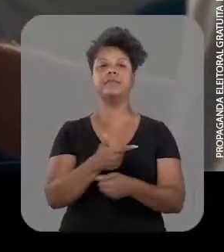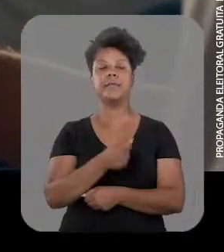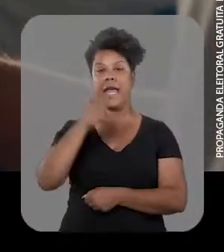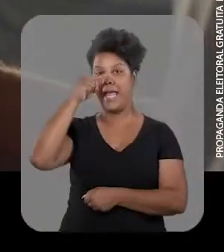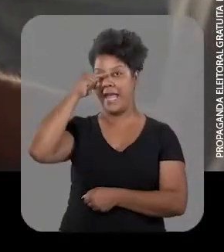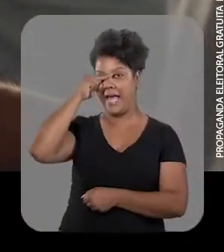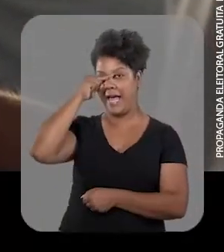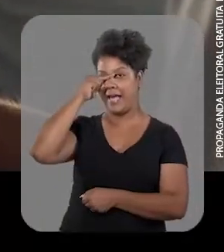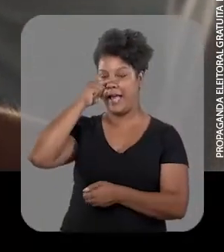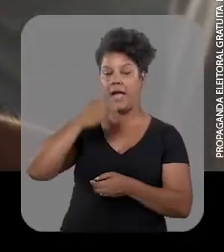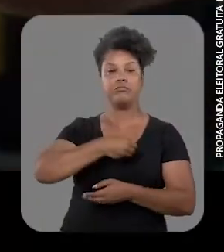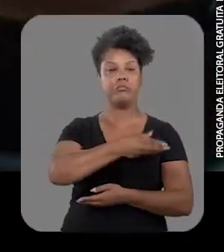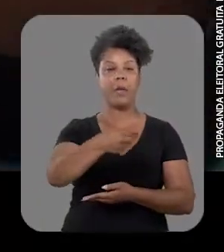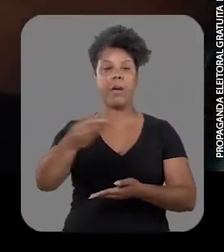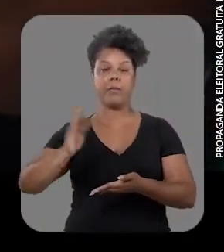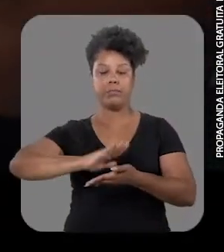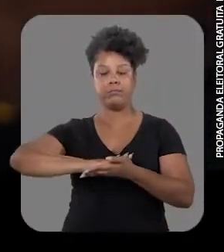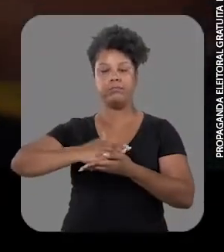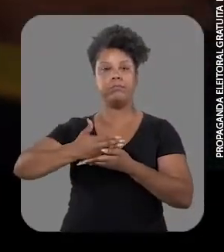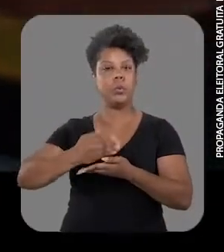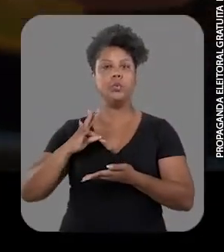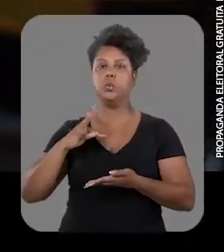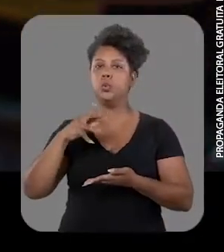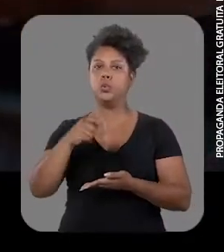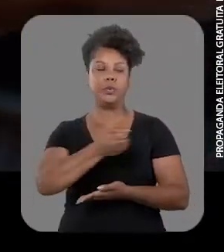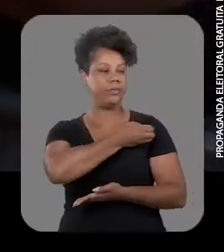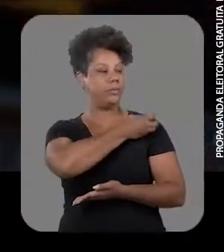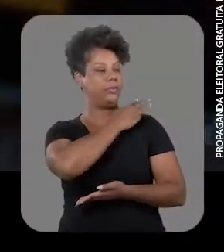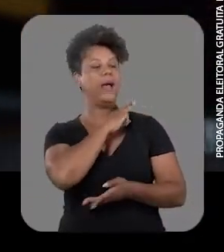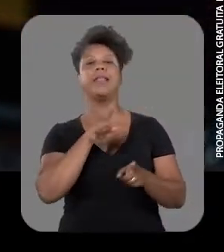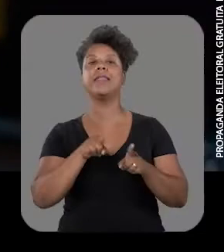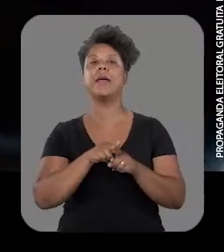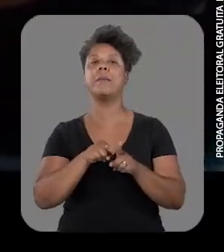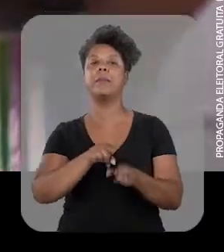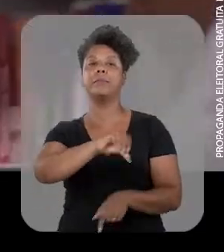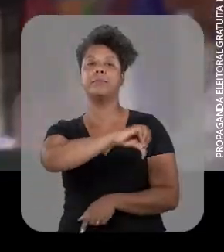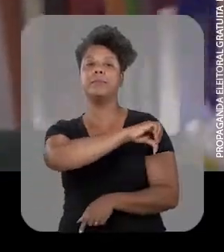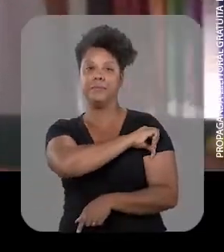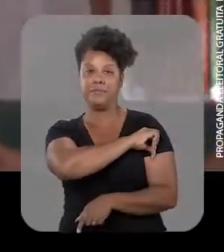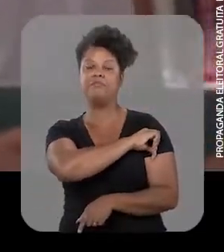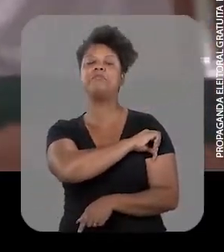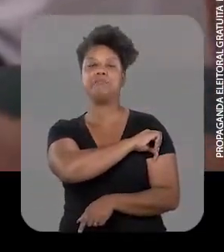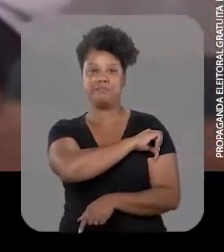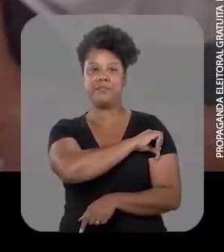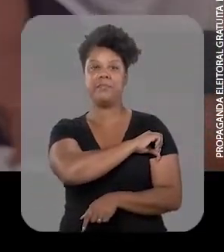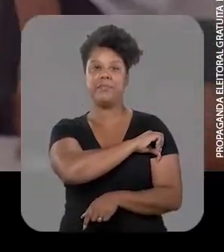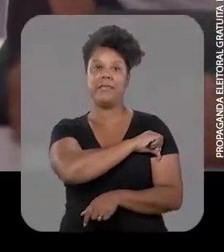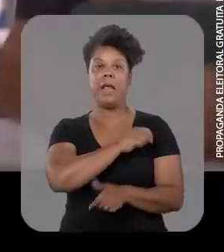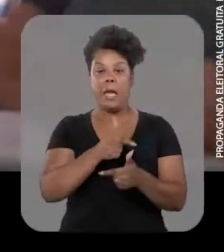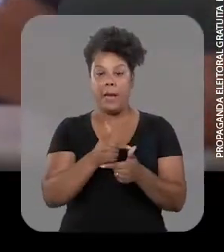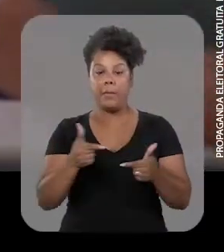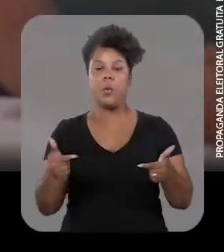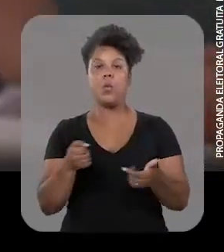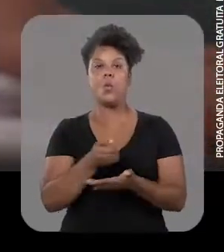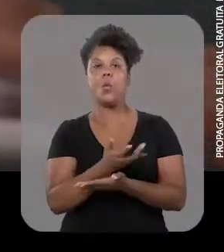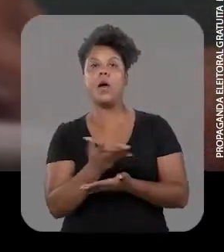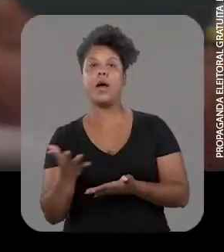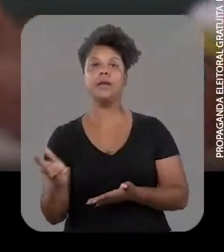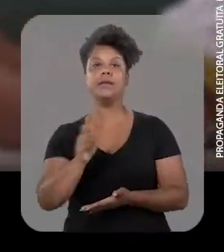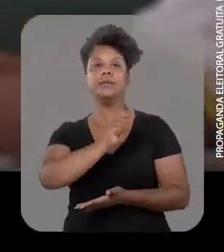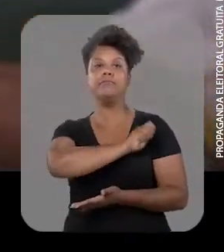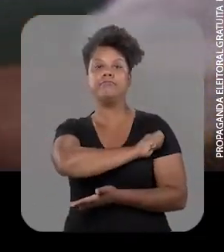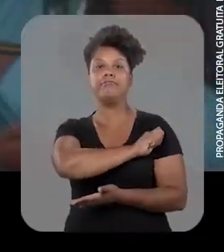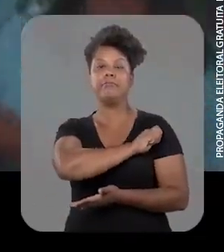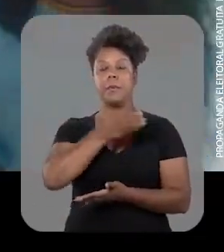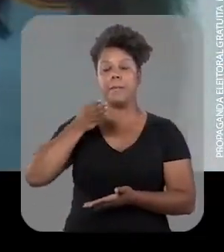entregar Chromebooks para alunos de todo o ensino médio e 9º ano do fundamental. Vai ampliar o número de alunos beneficiados